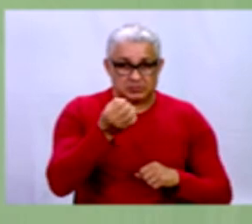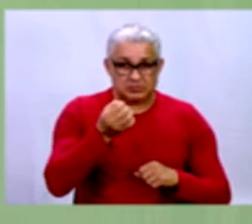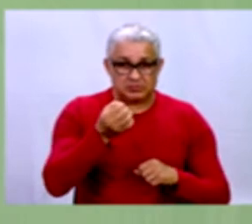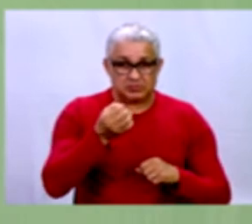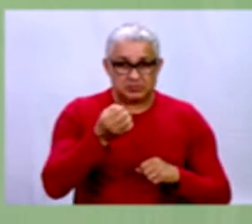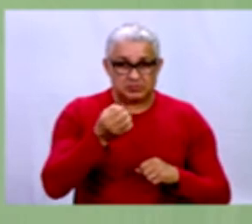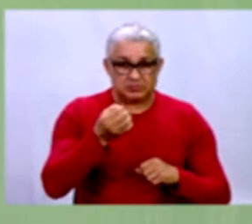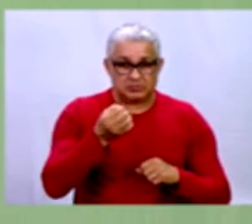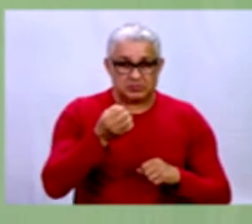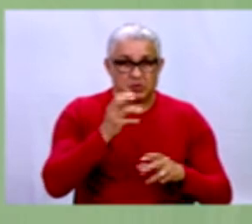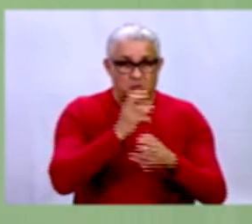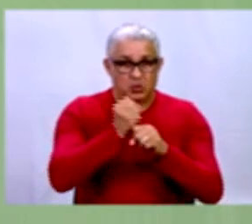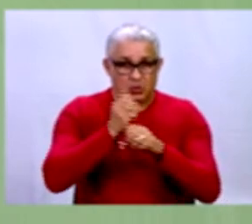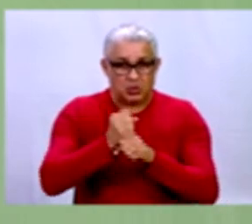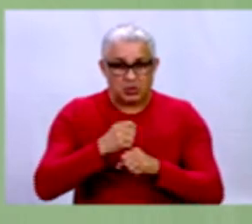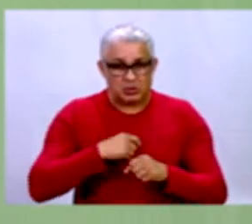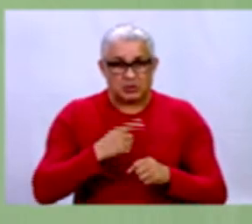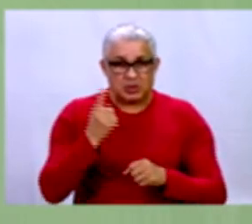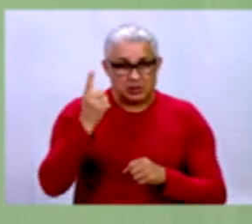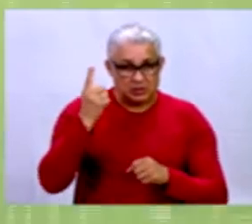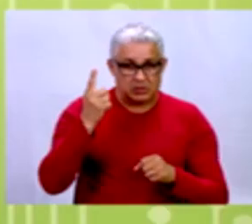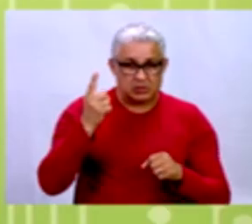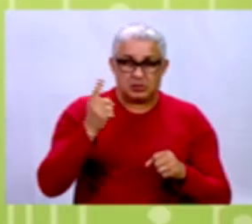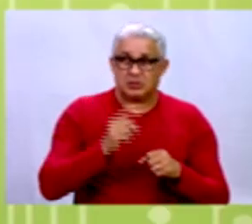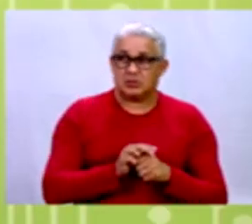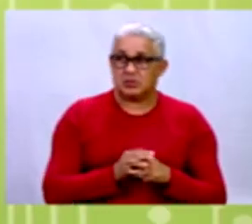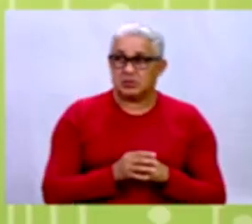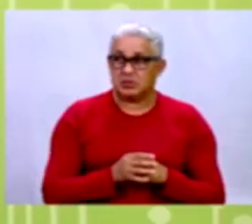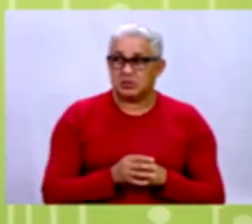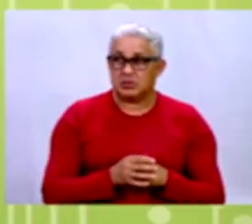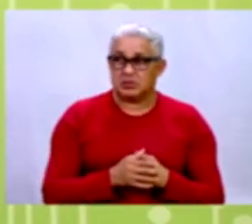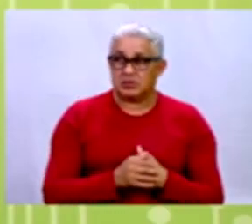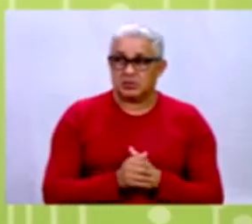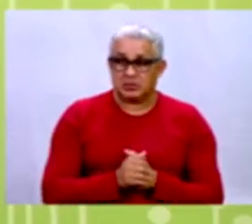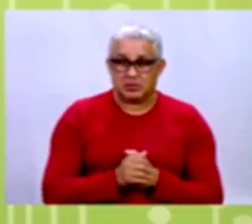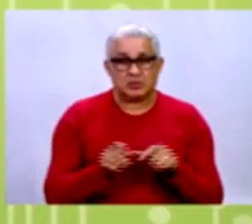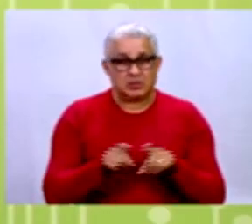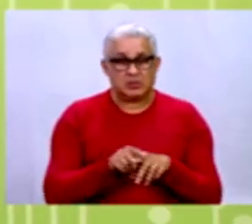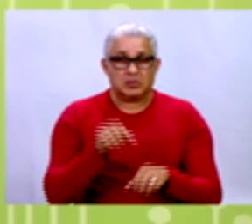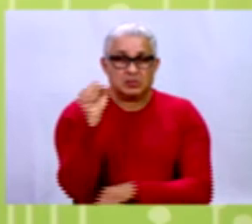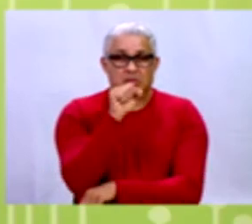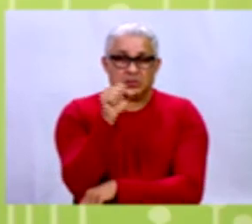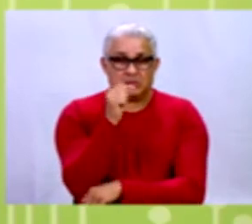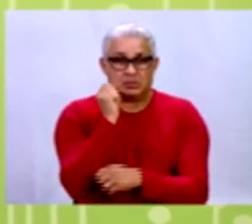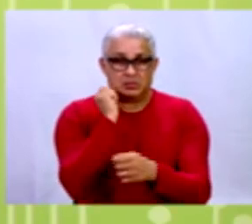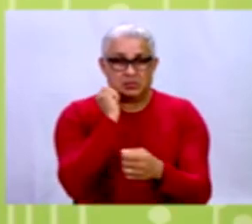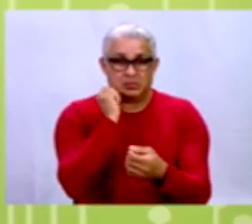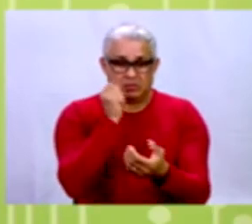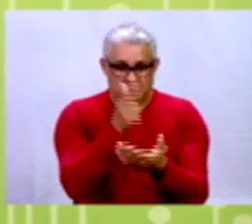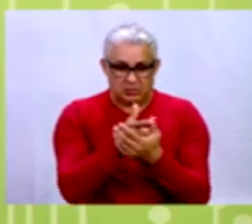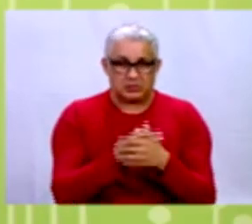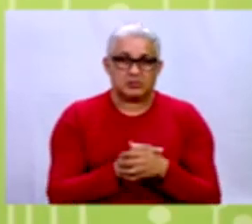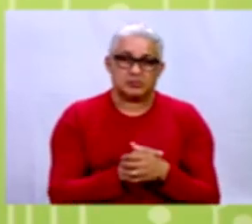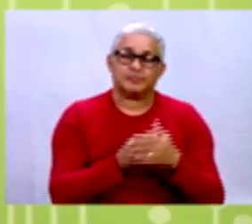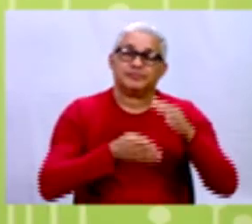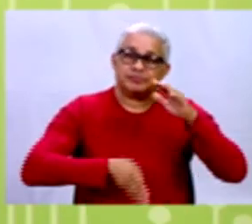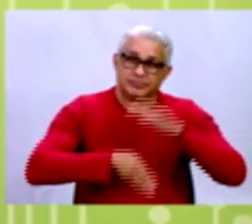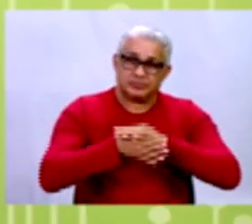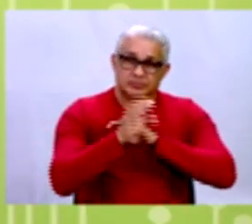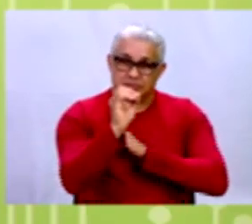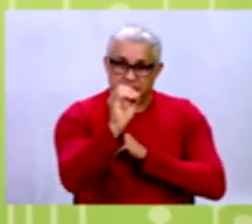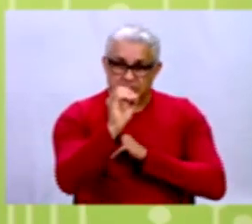conta. Está aqui a fórmula que vocês iriam seguir. Ah, vou comprar um carro, vou comprar com entrada